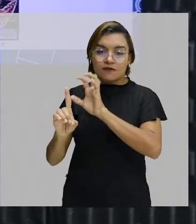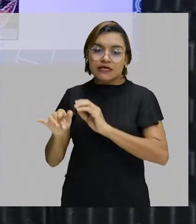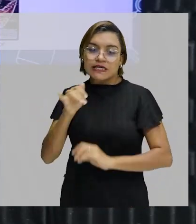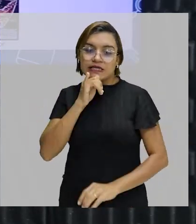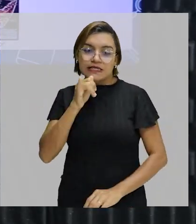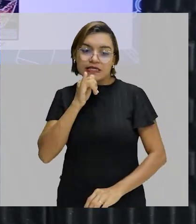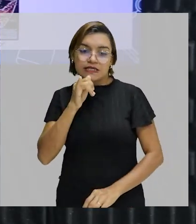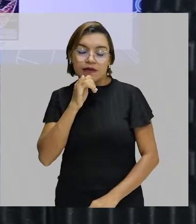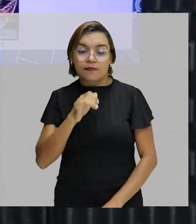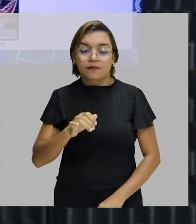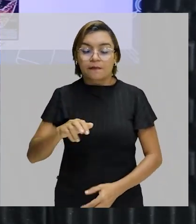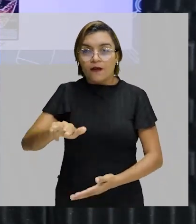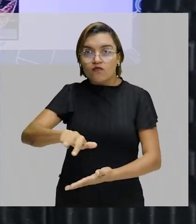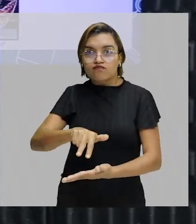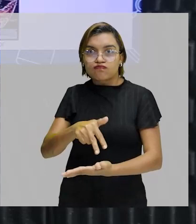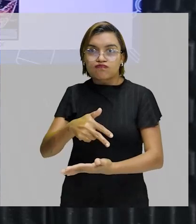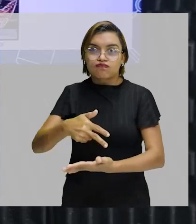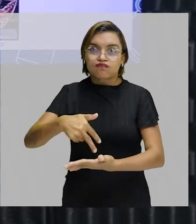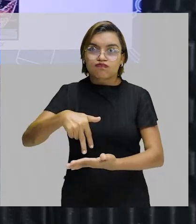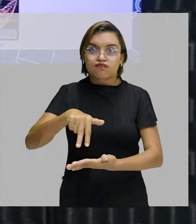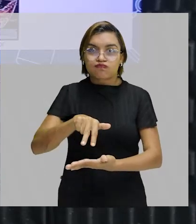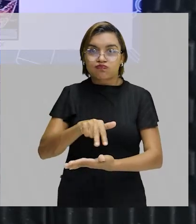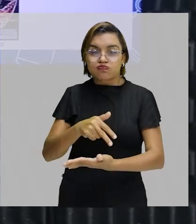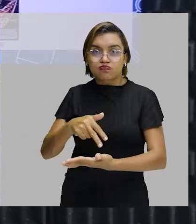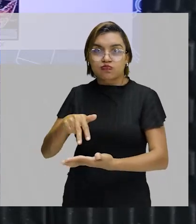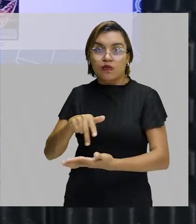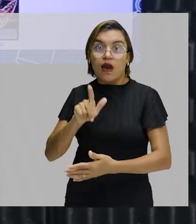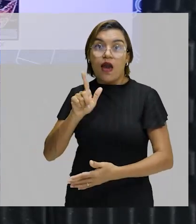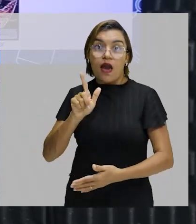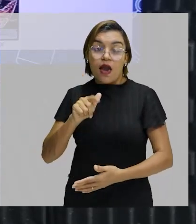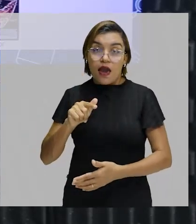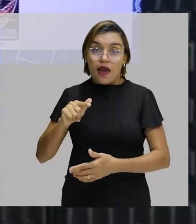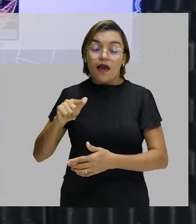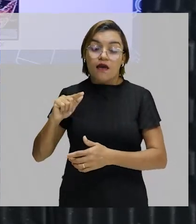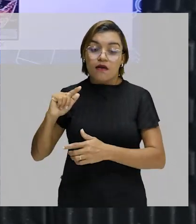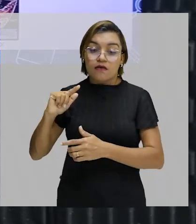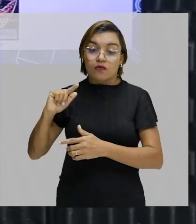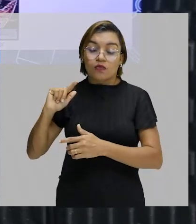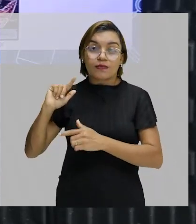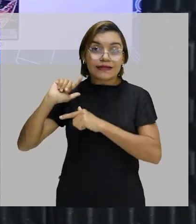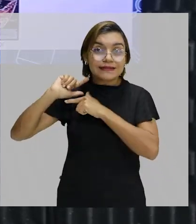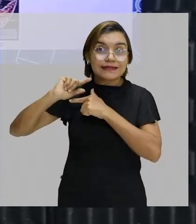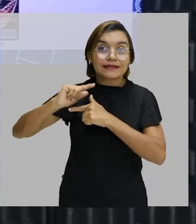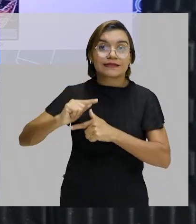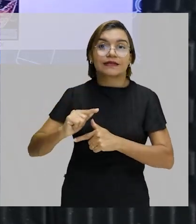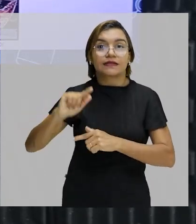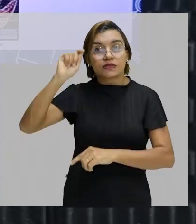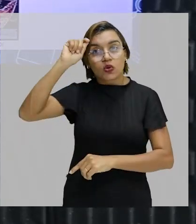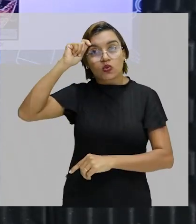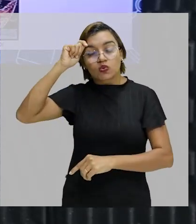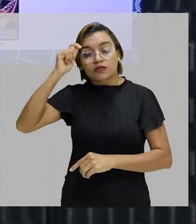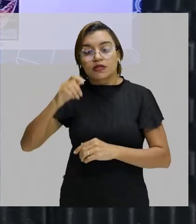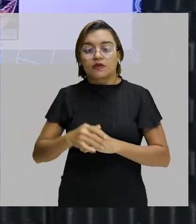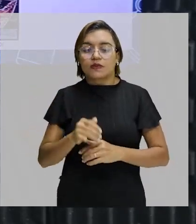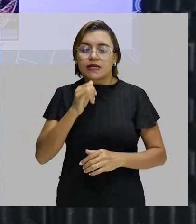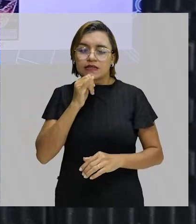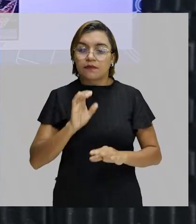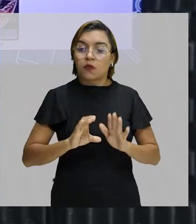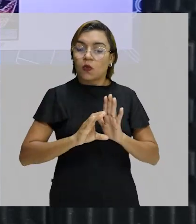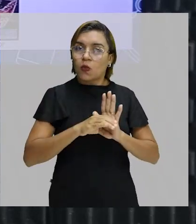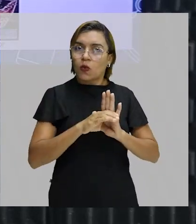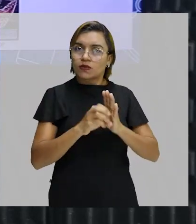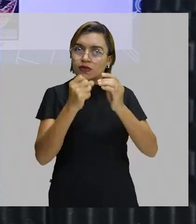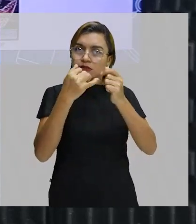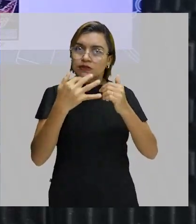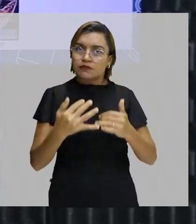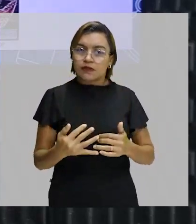exemplo, é uma herança dos negros. Então percebam, no próprio conceito, quando eu falo aqui de carimbó,